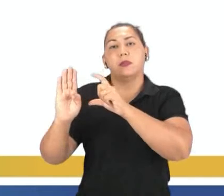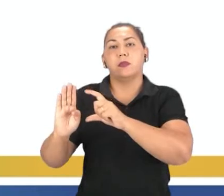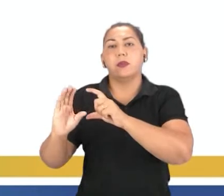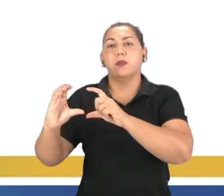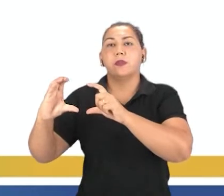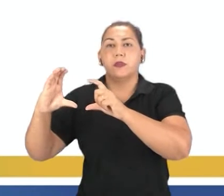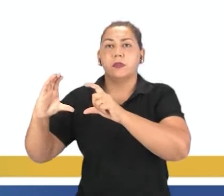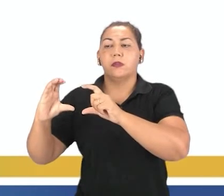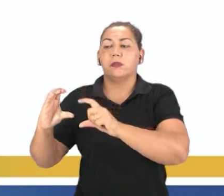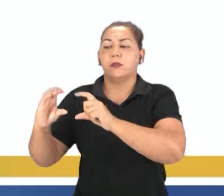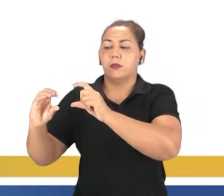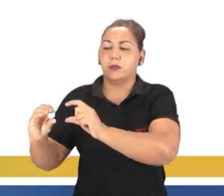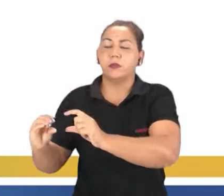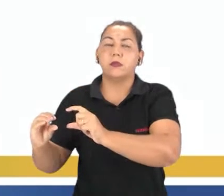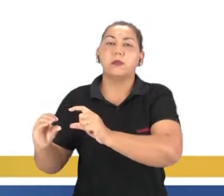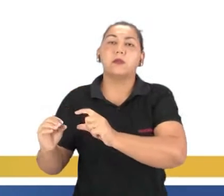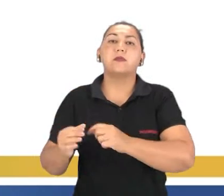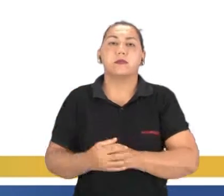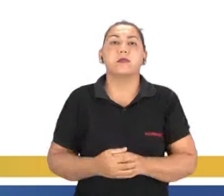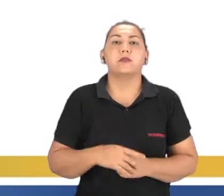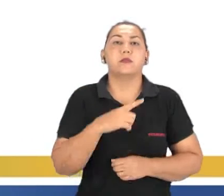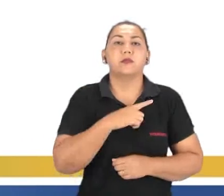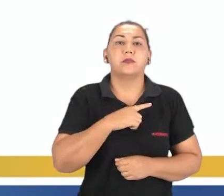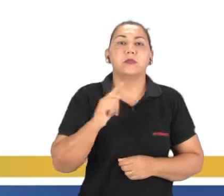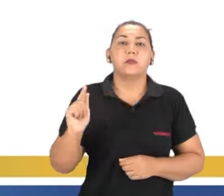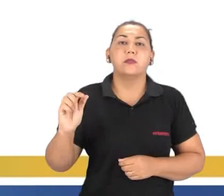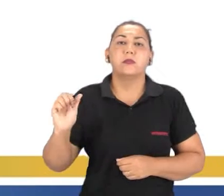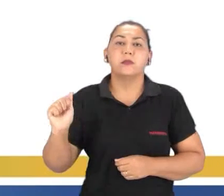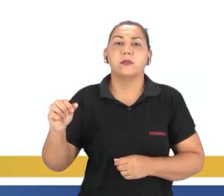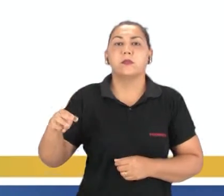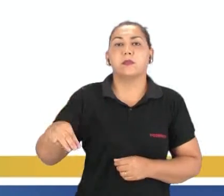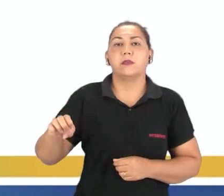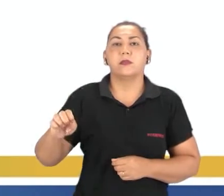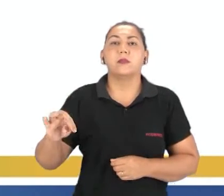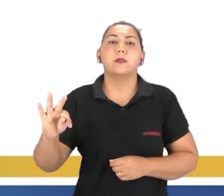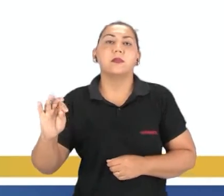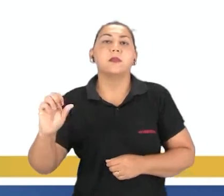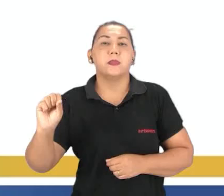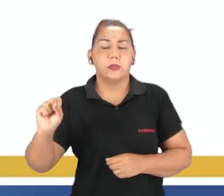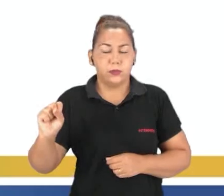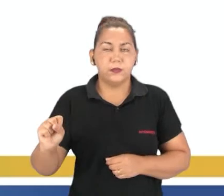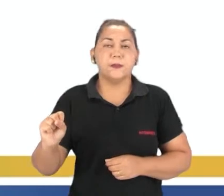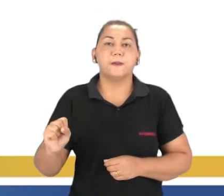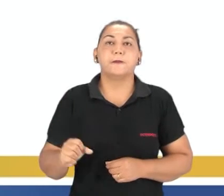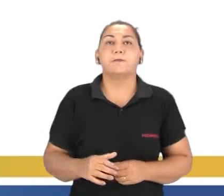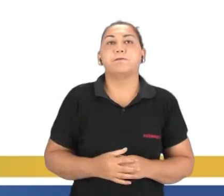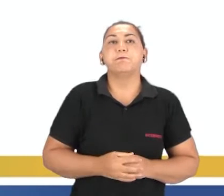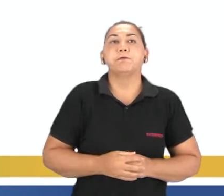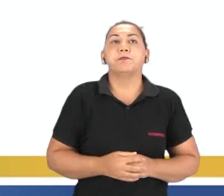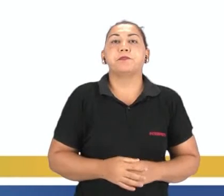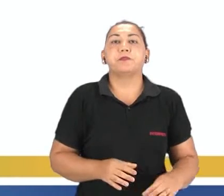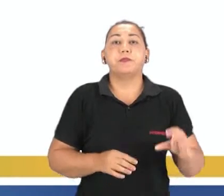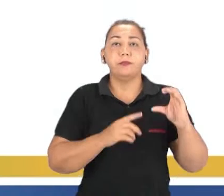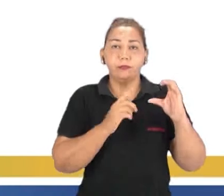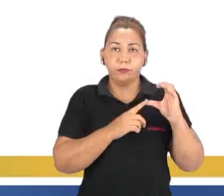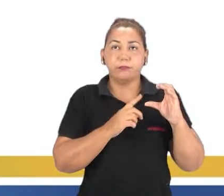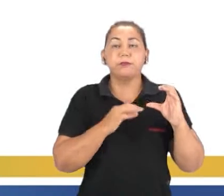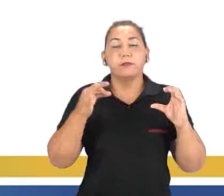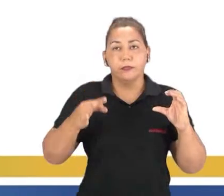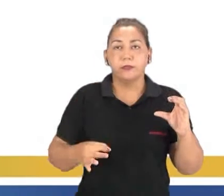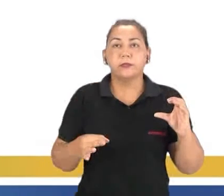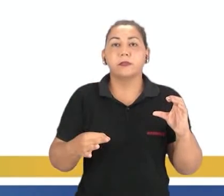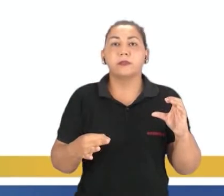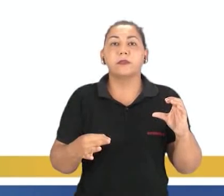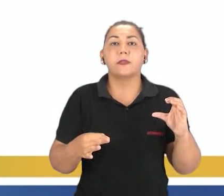Czinho, terá gametas. Então, ali a nossa alternativa correta, a letra C, Bzão, Czão, Bzão,